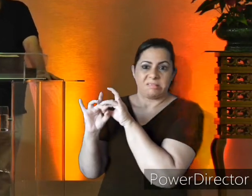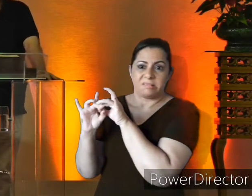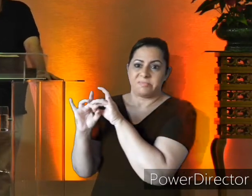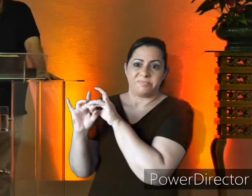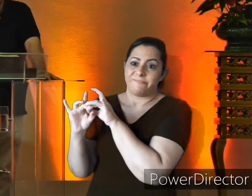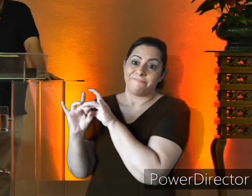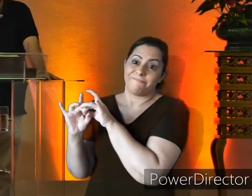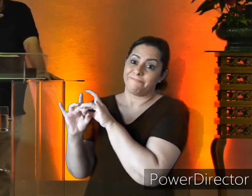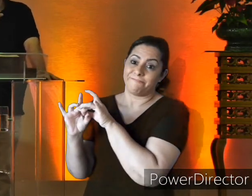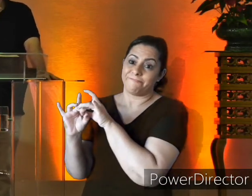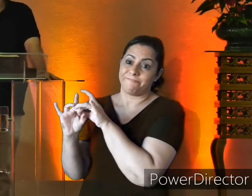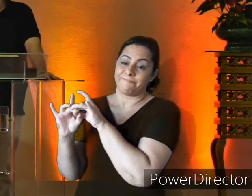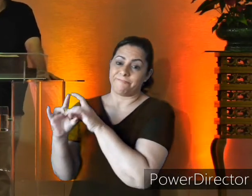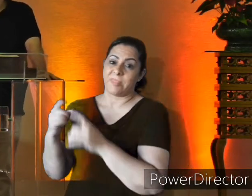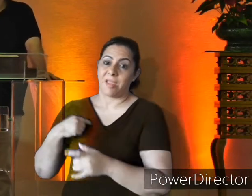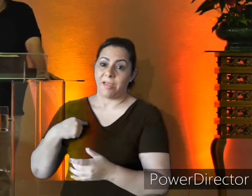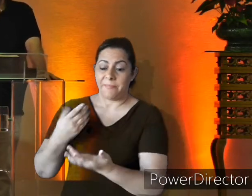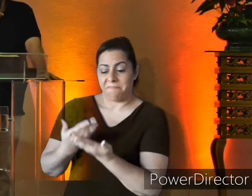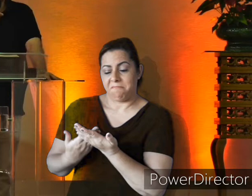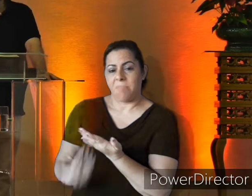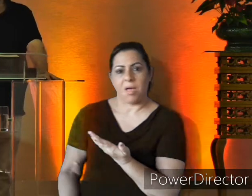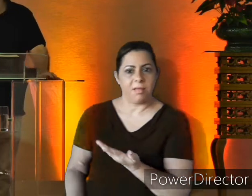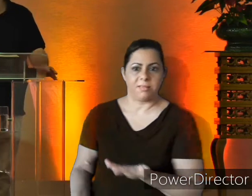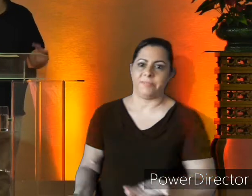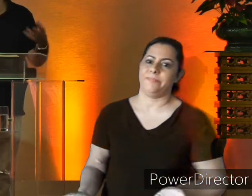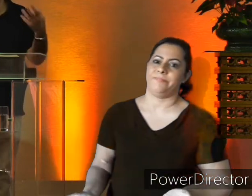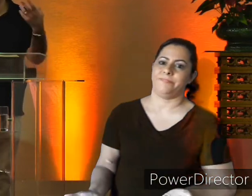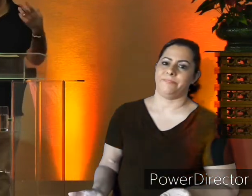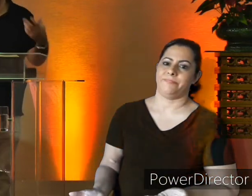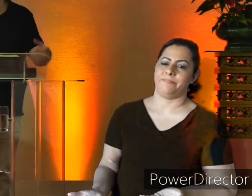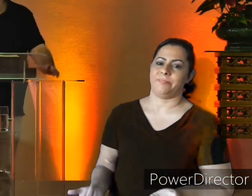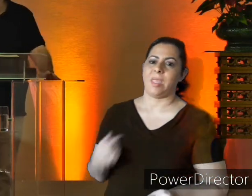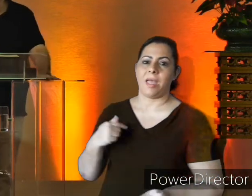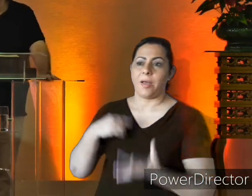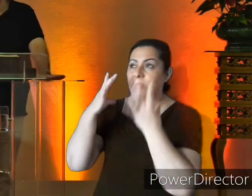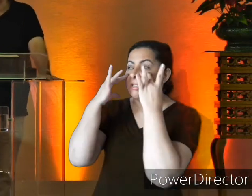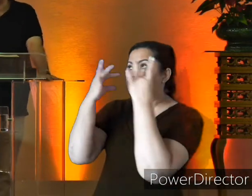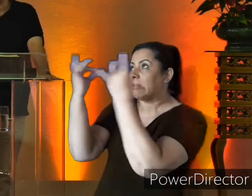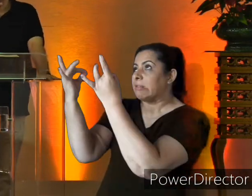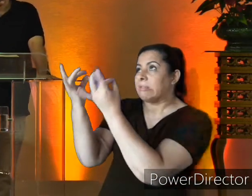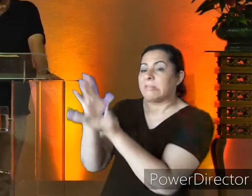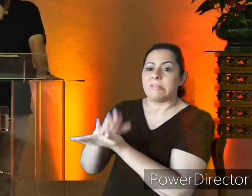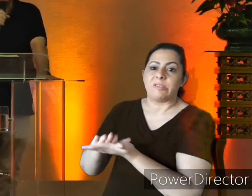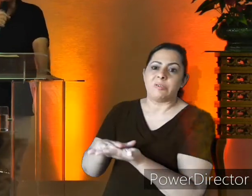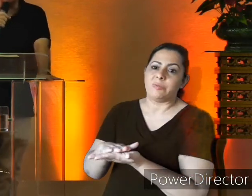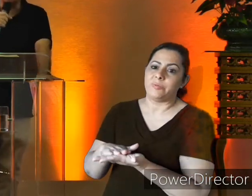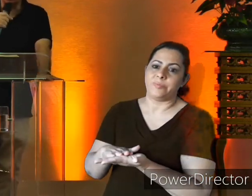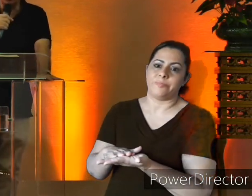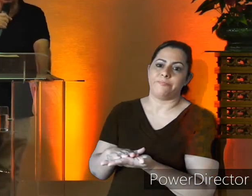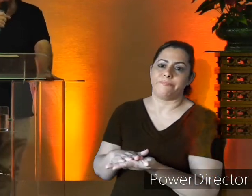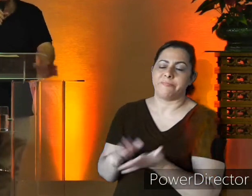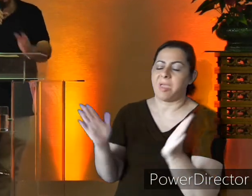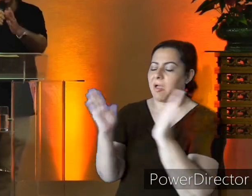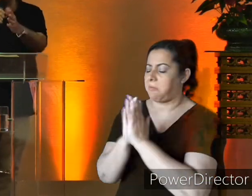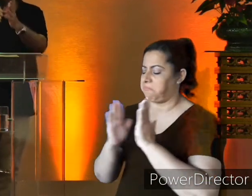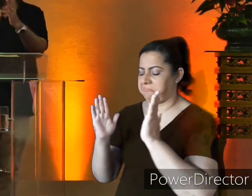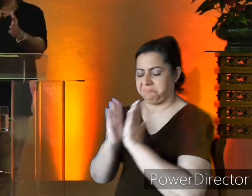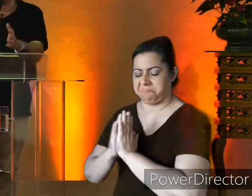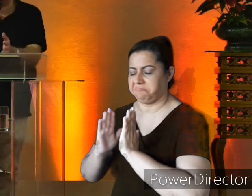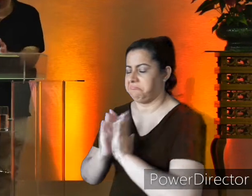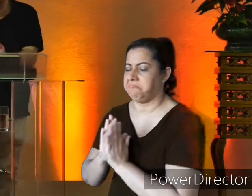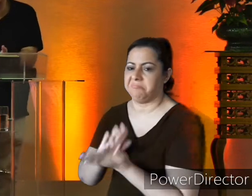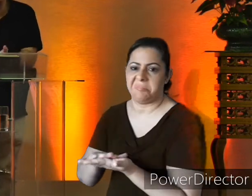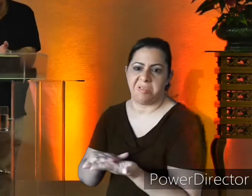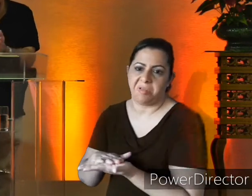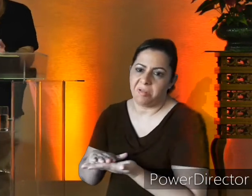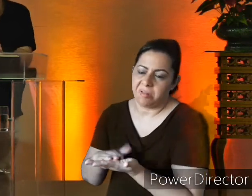ler a Bíblia, eu parei de adorar, não ouço mais o Espírito de Deus falar comigo. Não porque o Espírito de Deus tenha